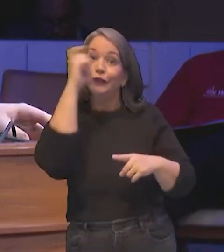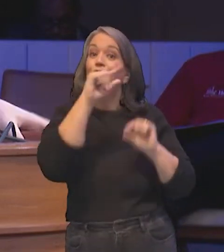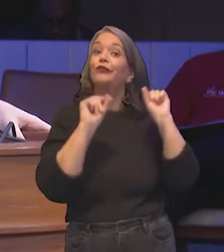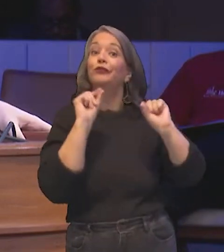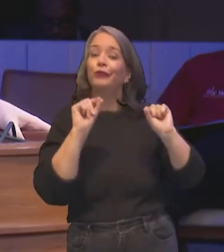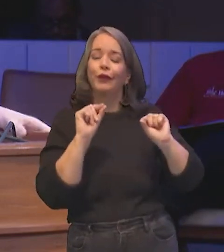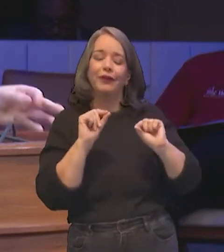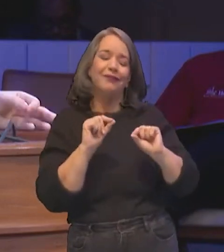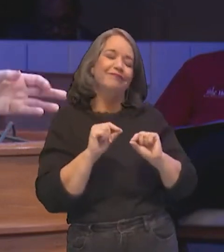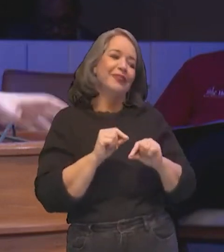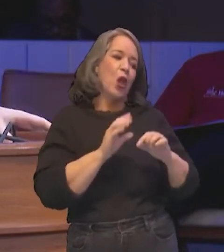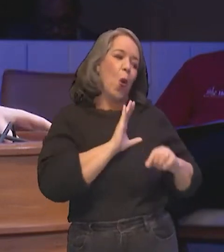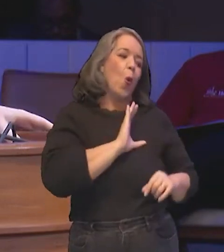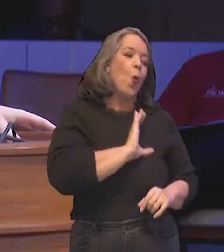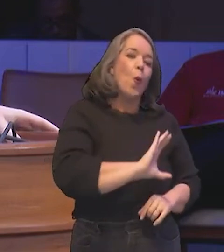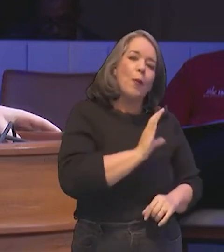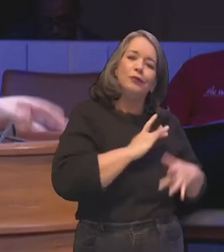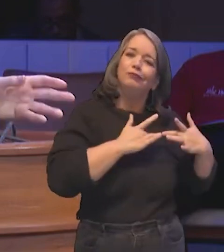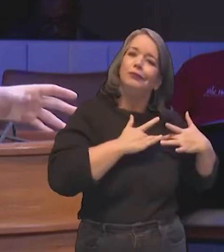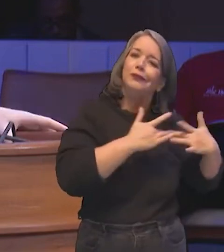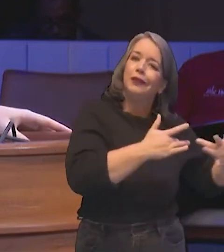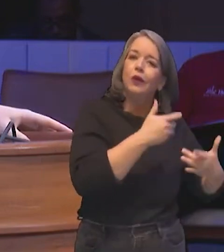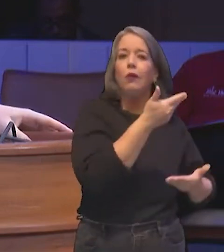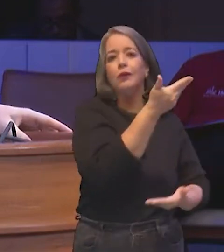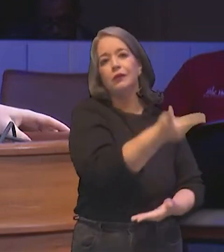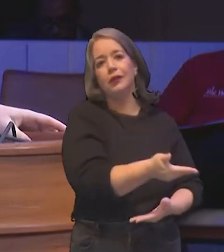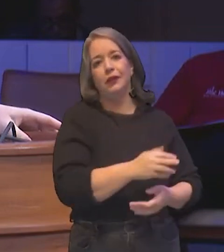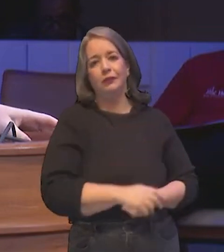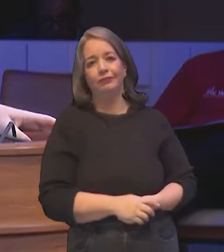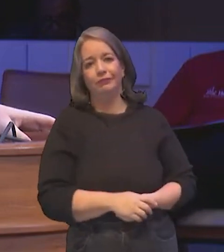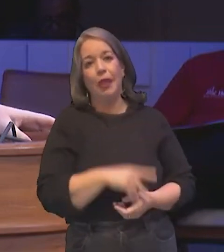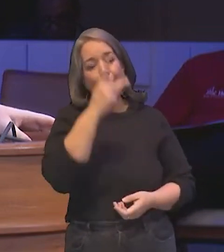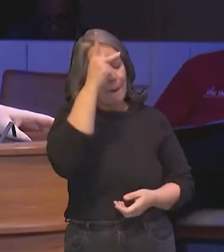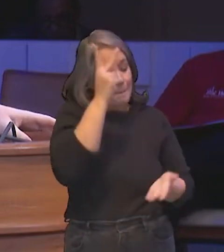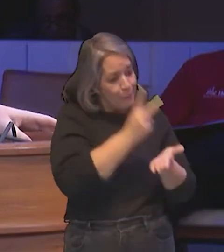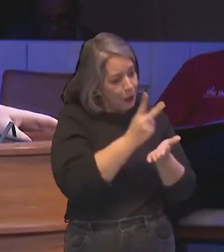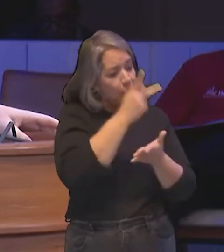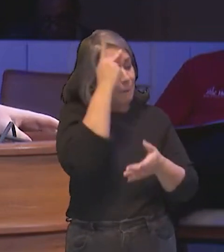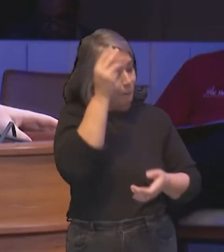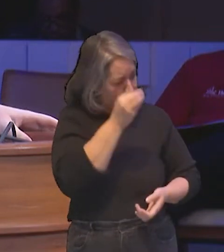pecado e, em amor, conversarmos com ele.